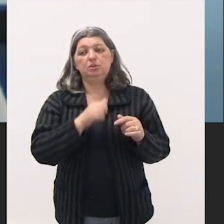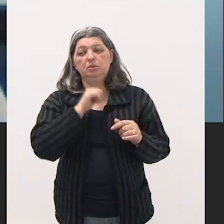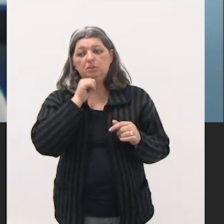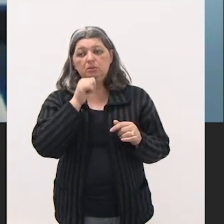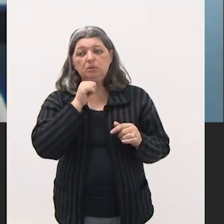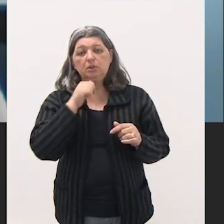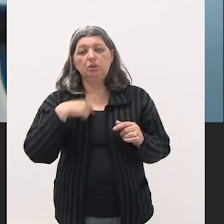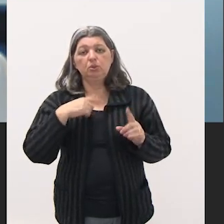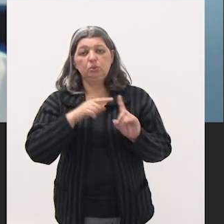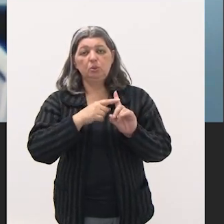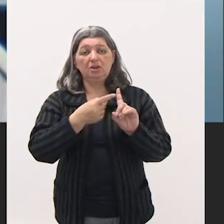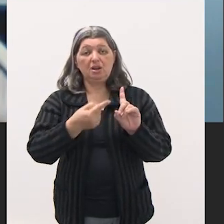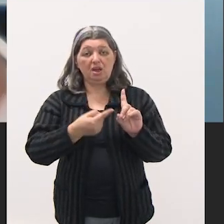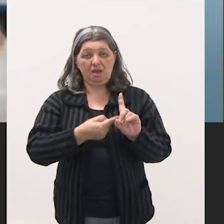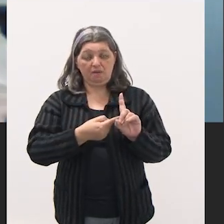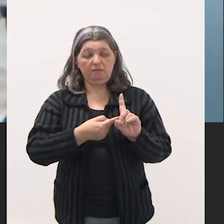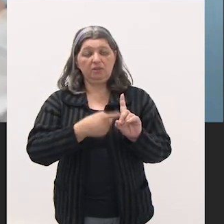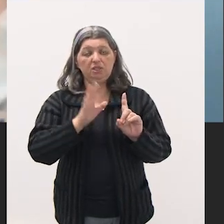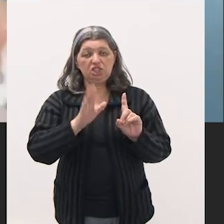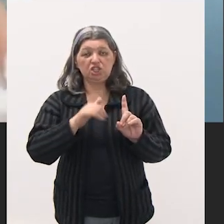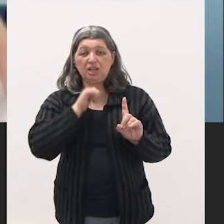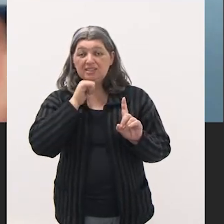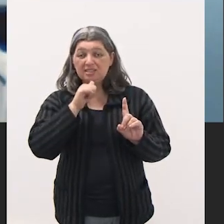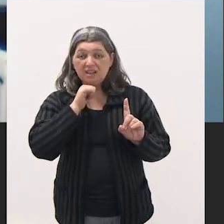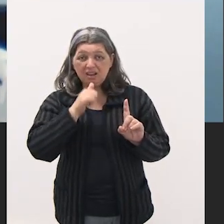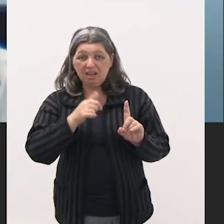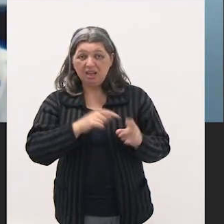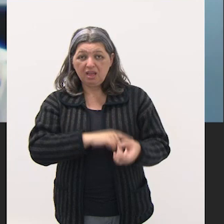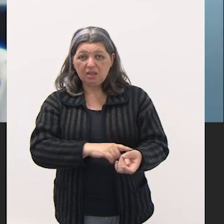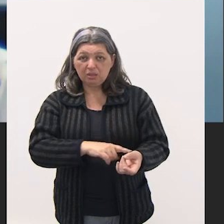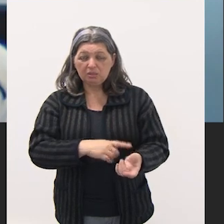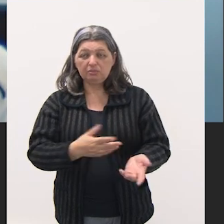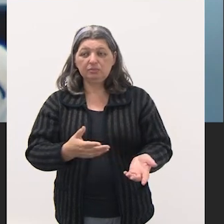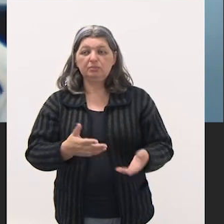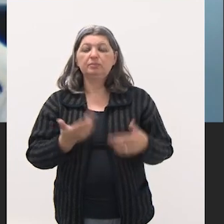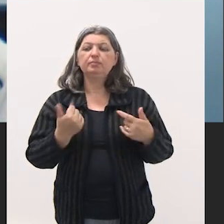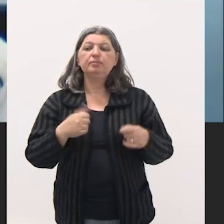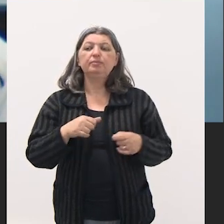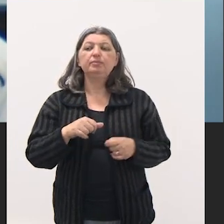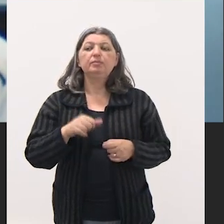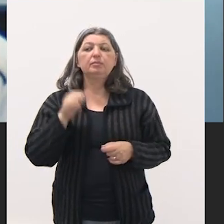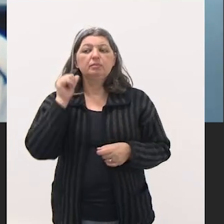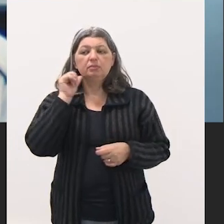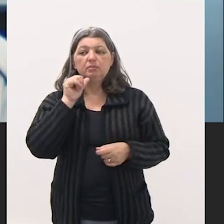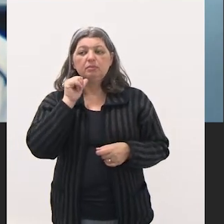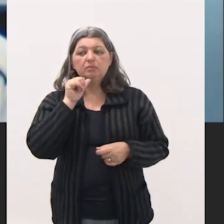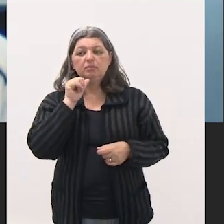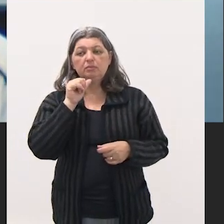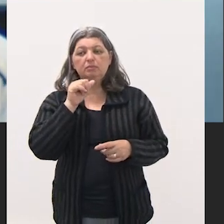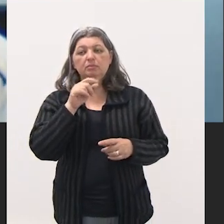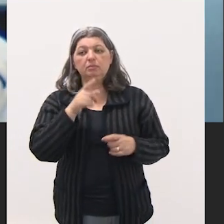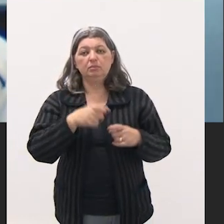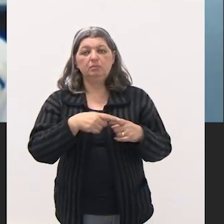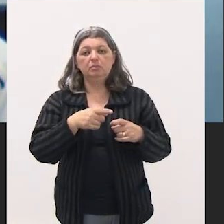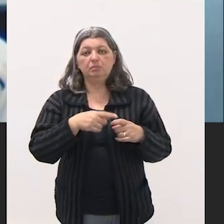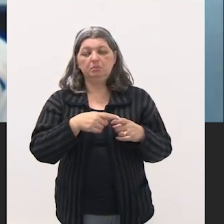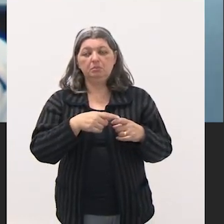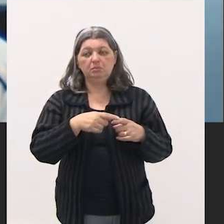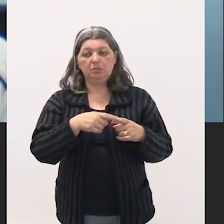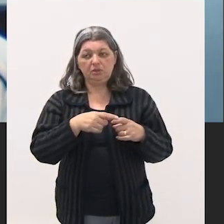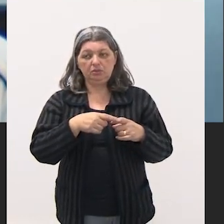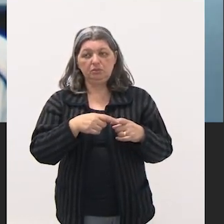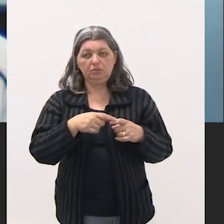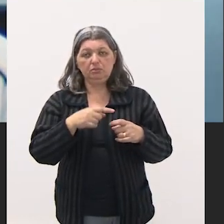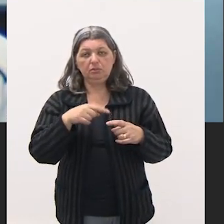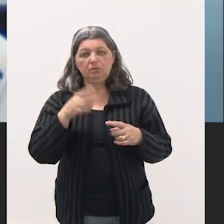estou grávida, e vim com sagramento. Aí eu fui dar uma medicação para ela, essa medicação, eu queria saber,